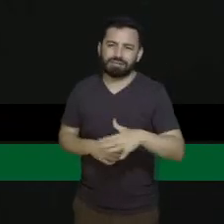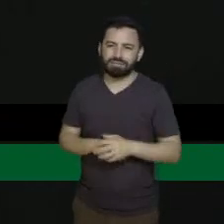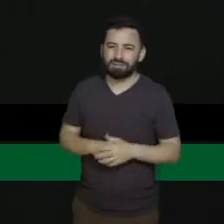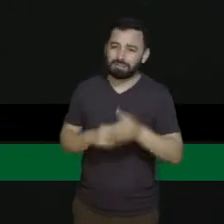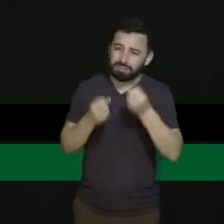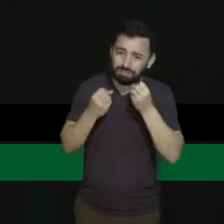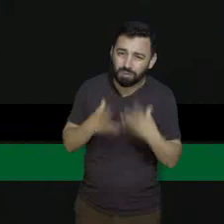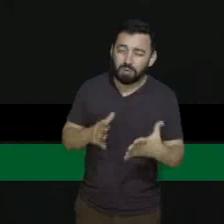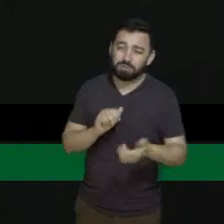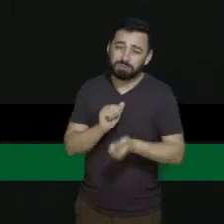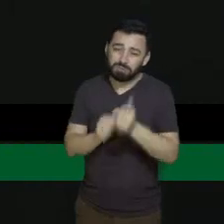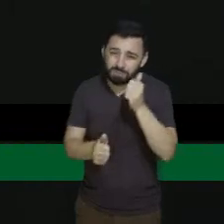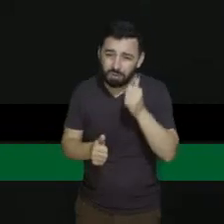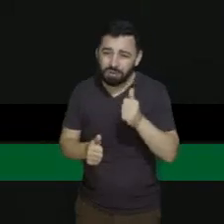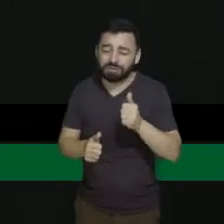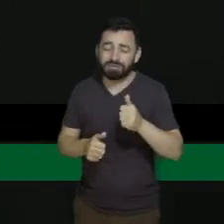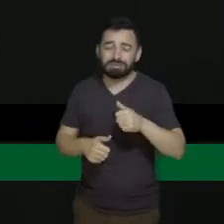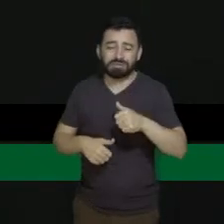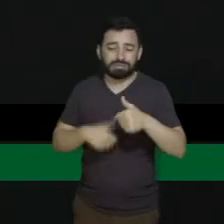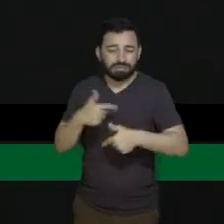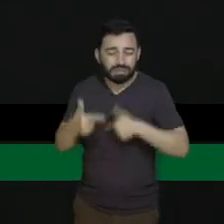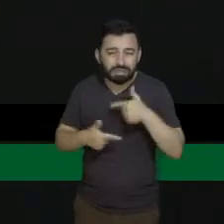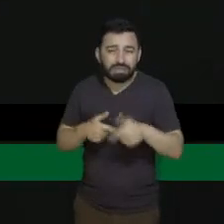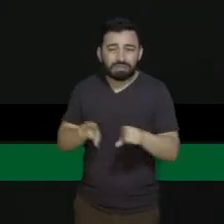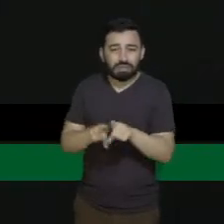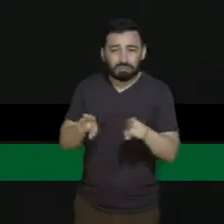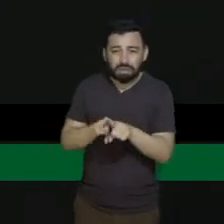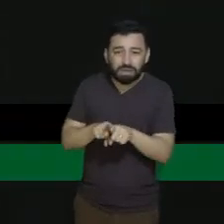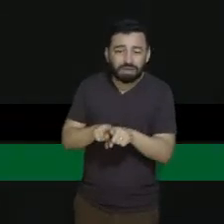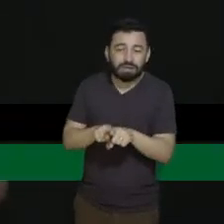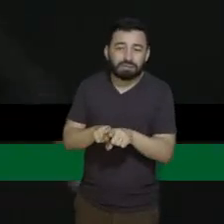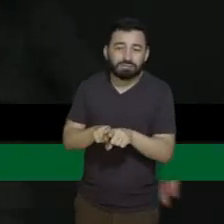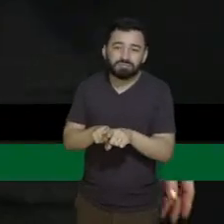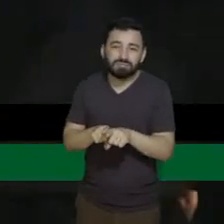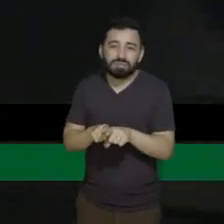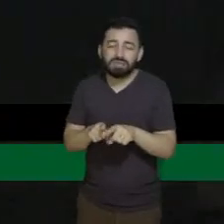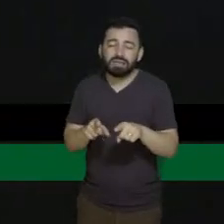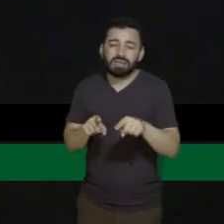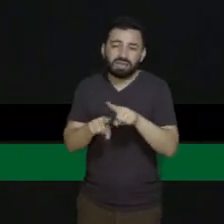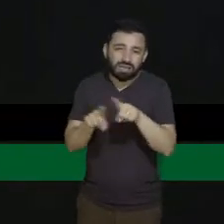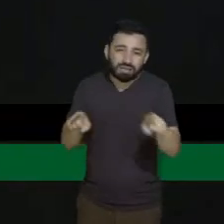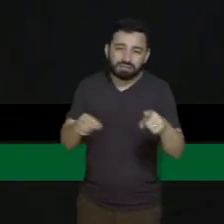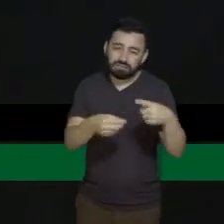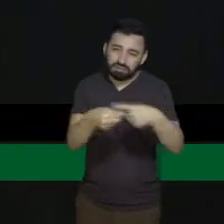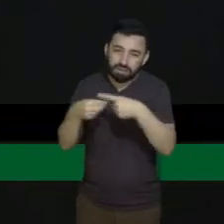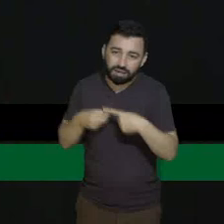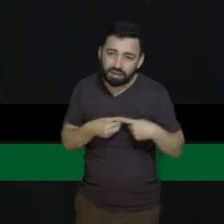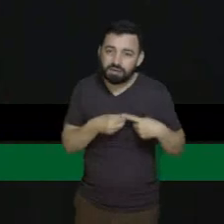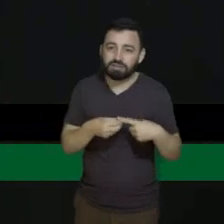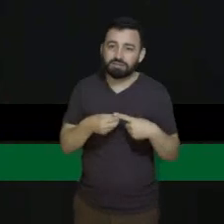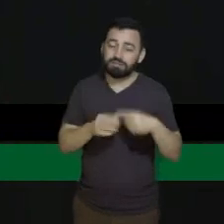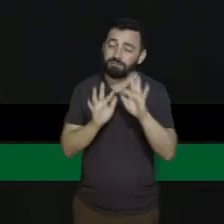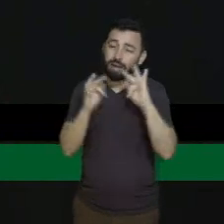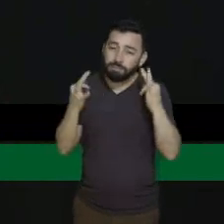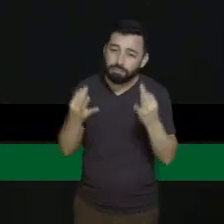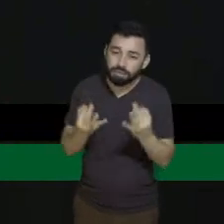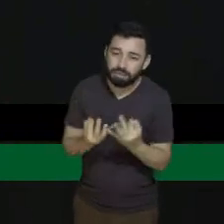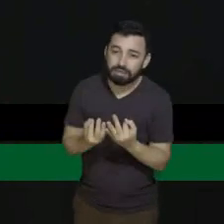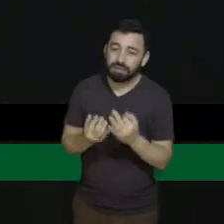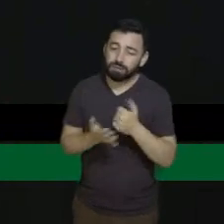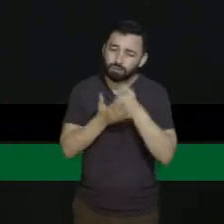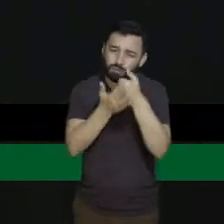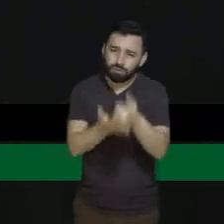para o esporte de rendimento, o esporte amador, para os municípios, para as famílias, que